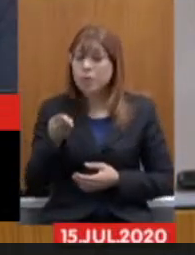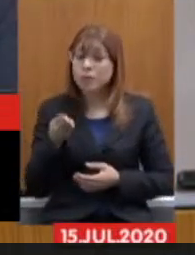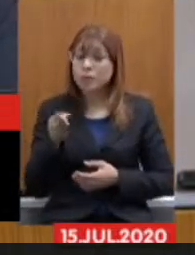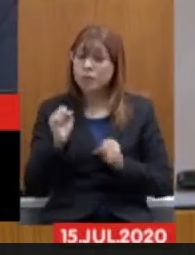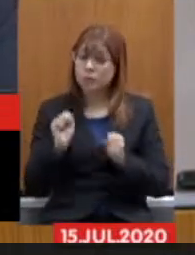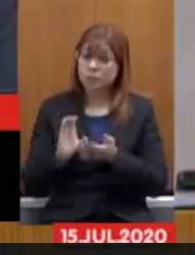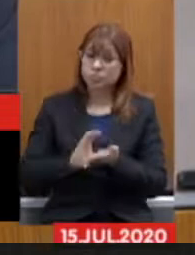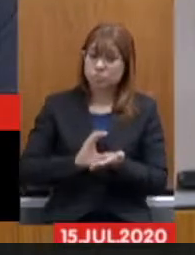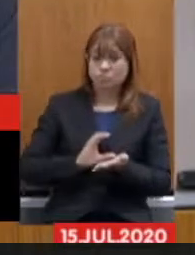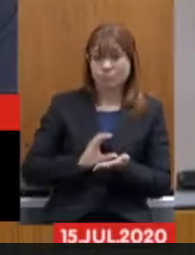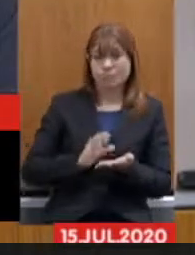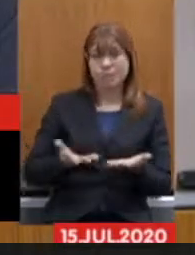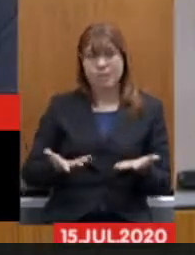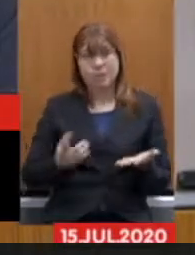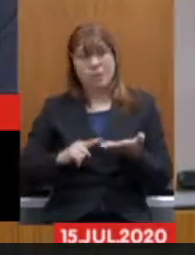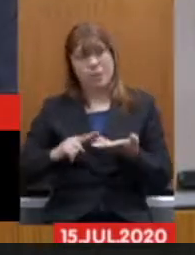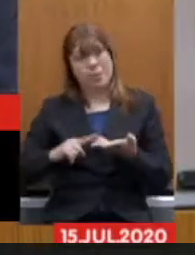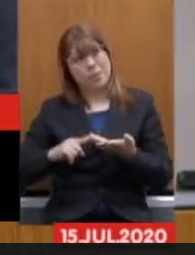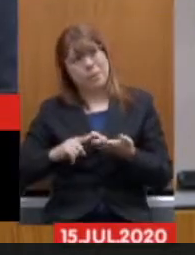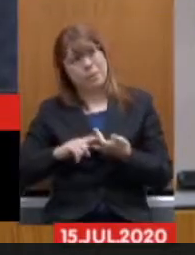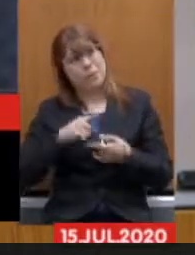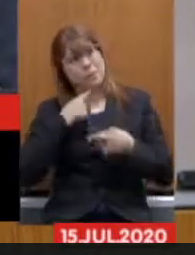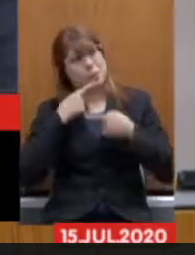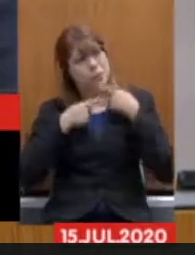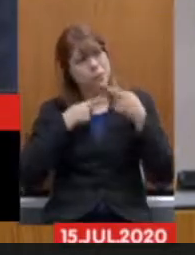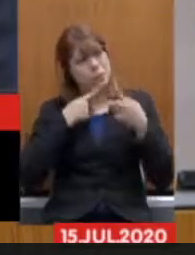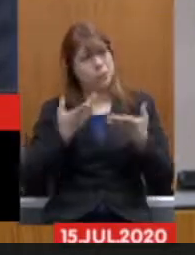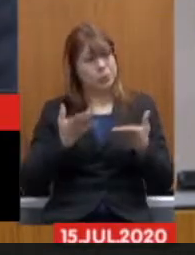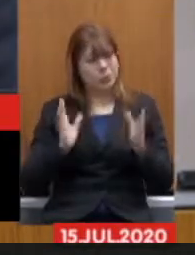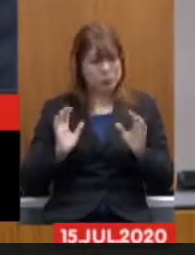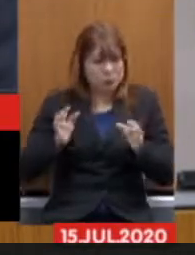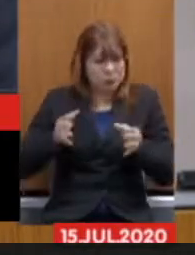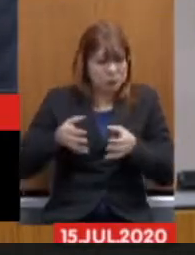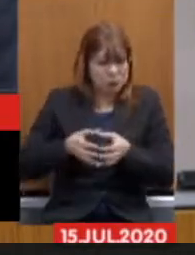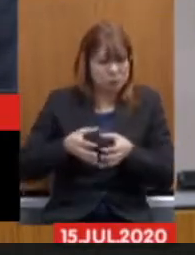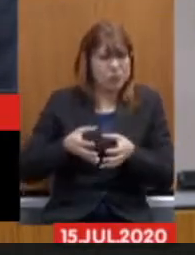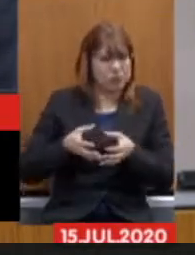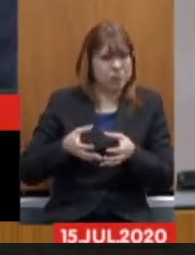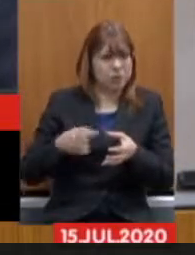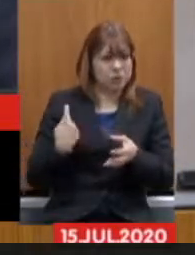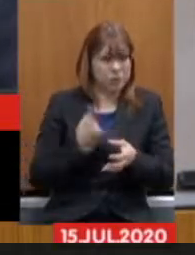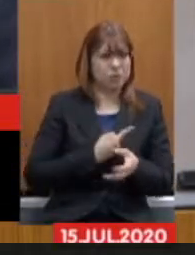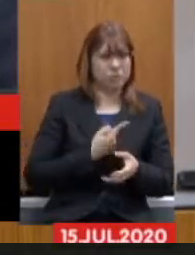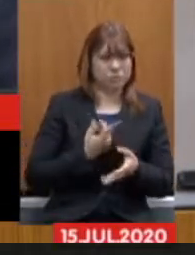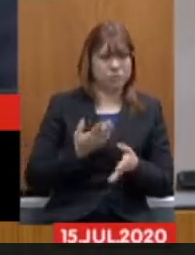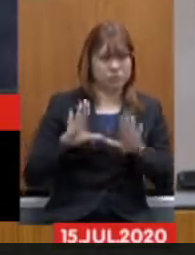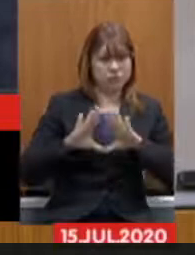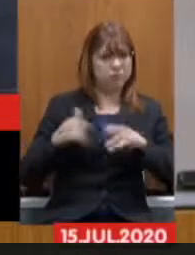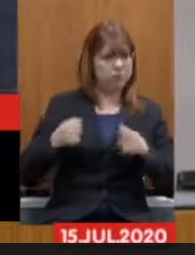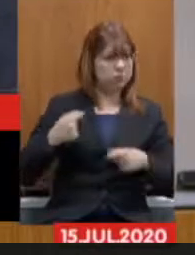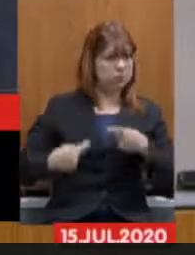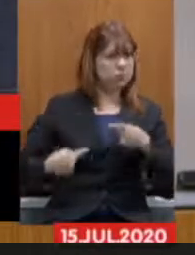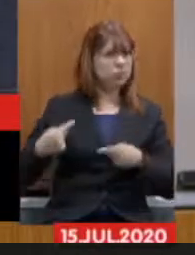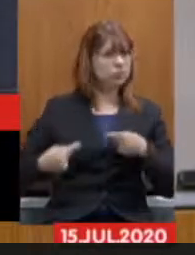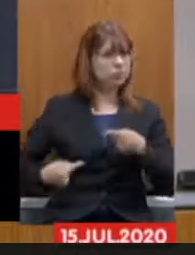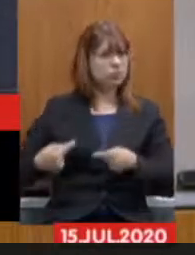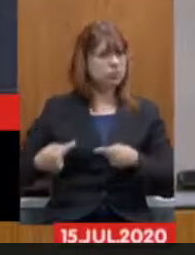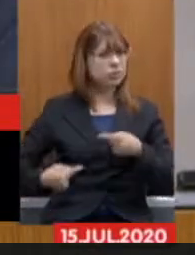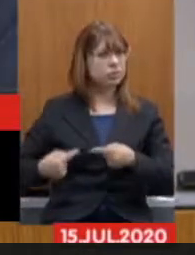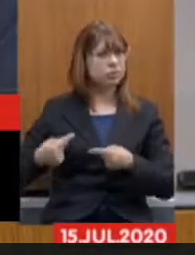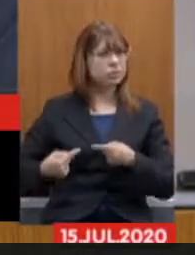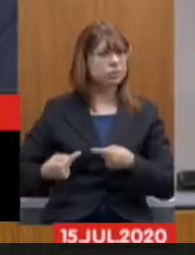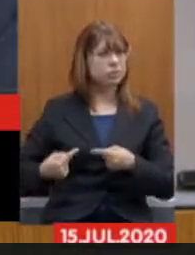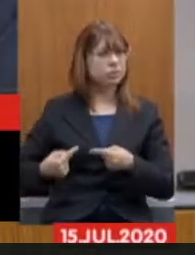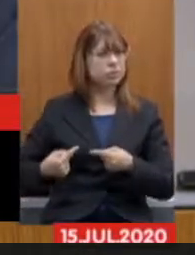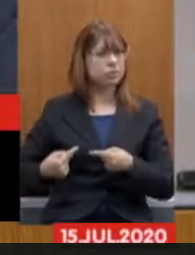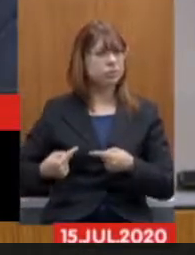recursos então isso tudo trouxe um conjunto de debate que essa casa precisa fazer né que